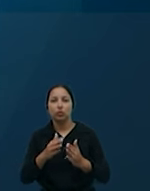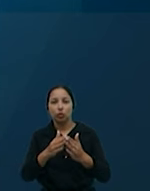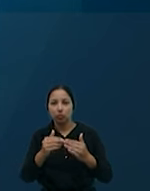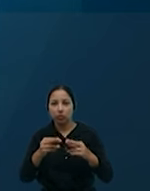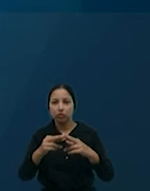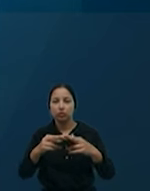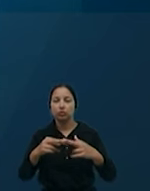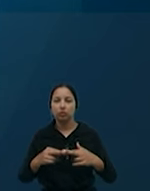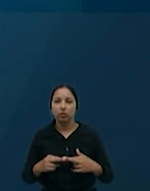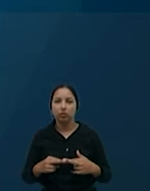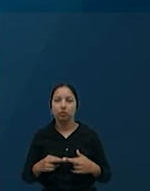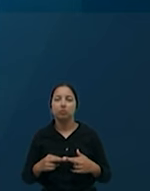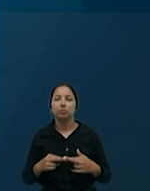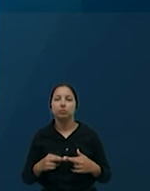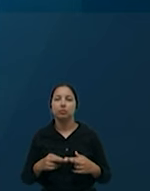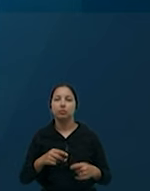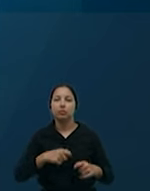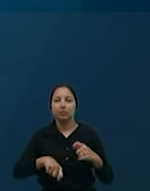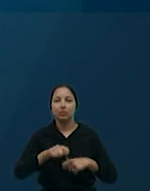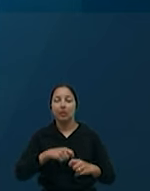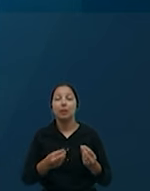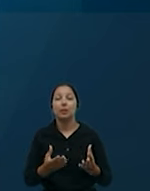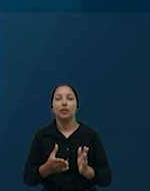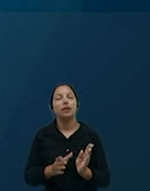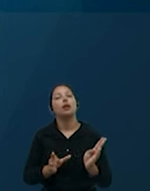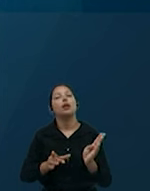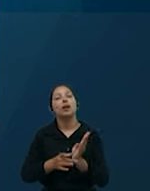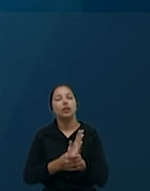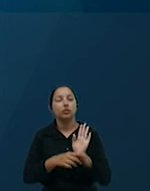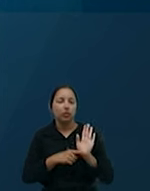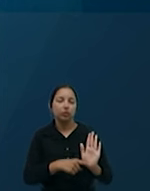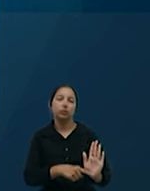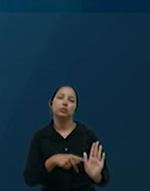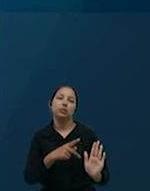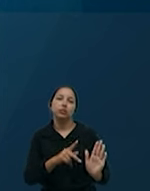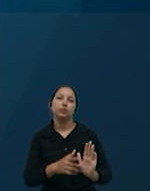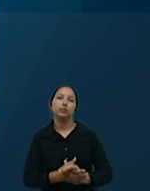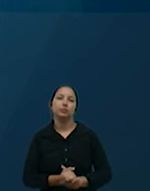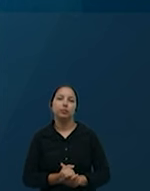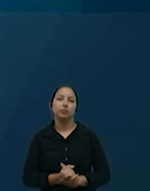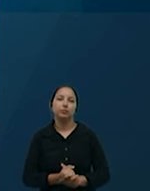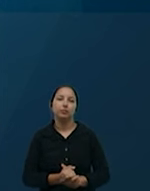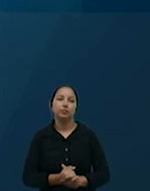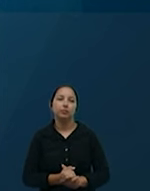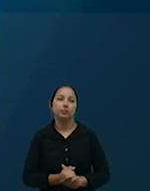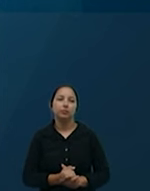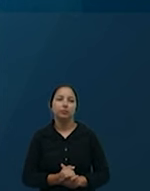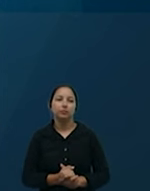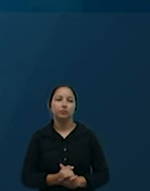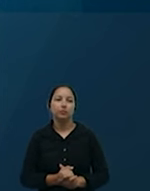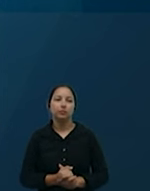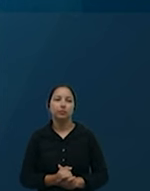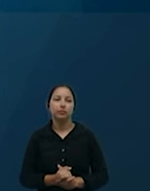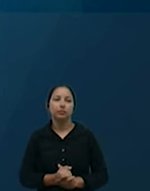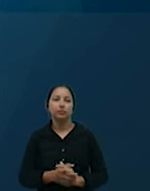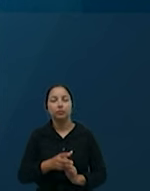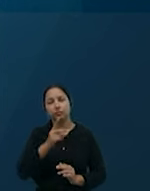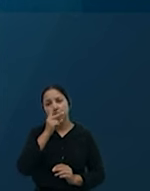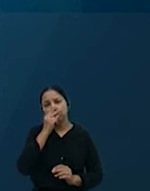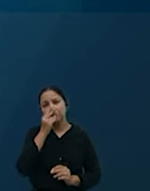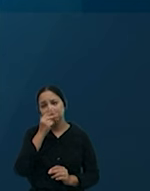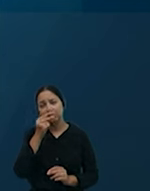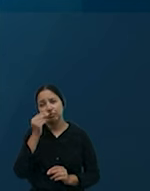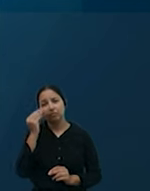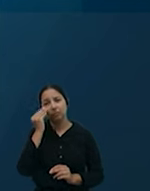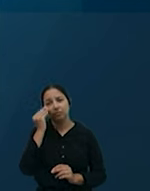administrativo para garantir isso. Então, parece até em certo momento que há uma tentativa de se confundir